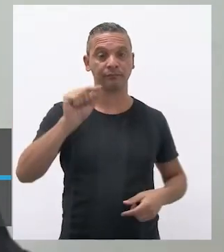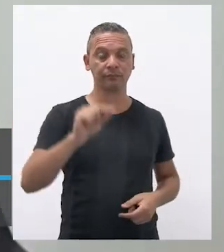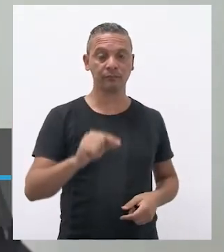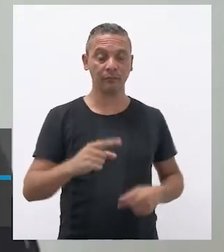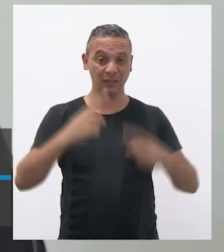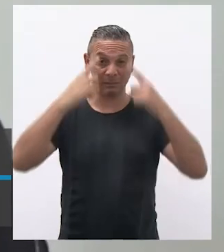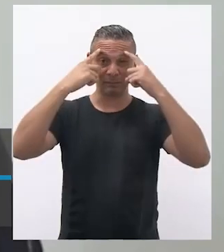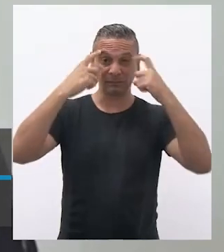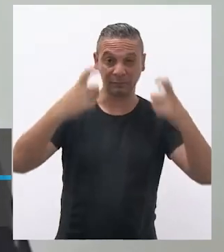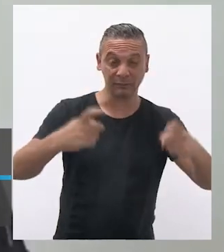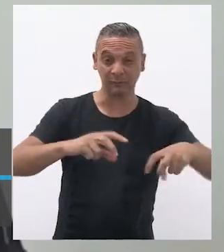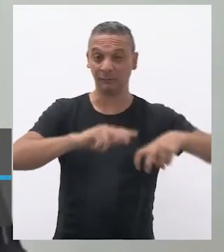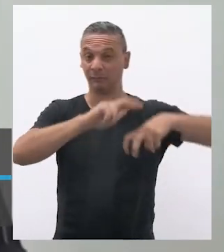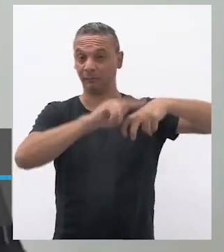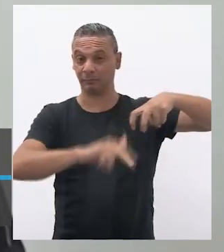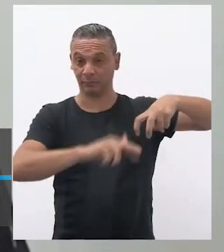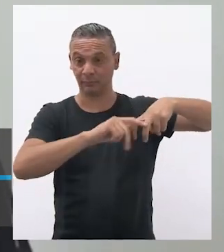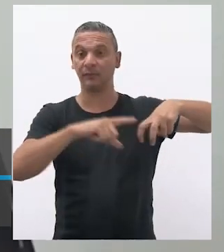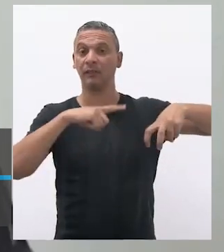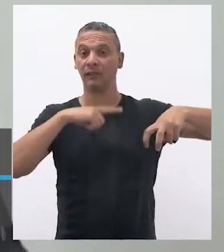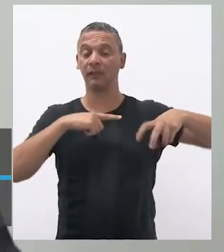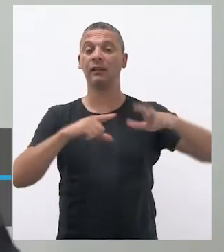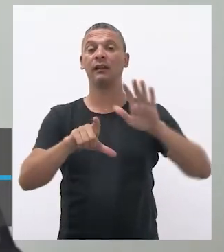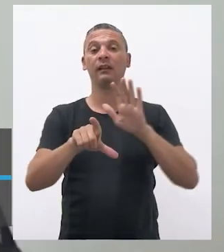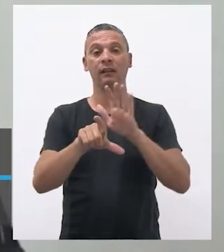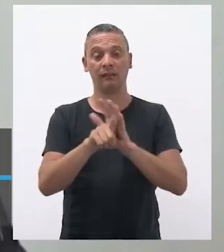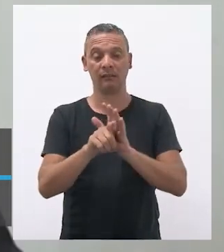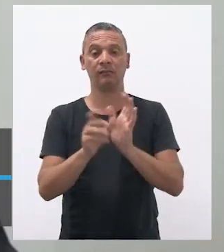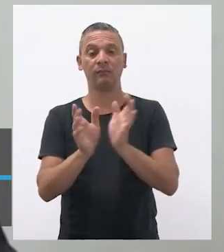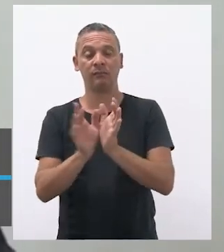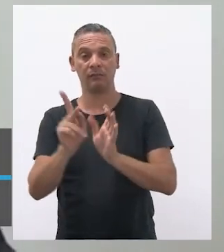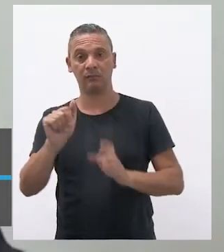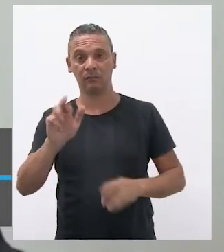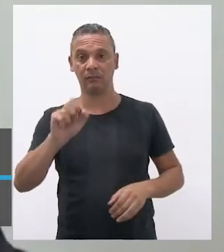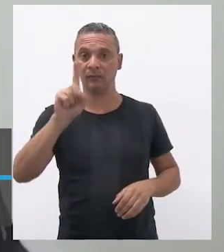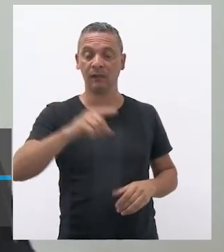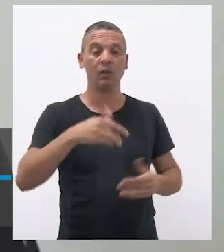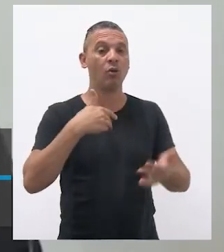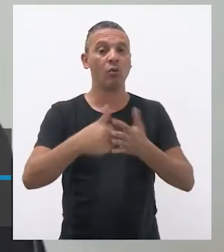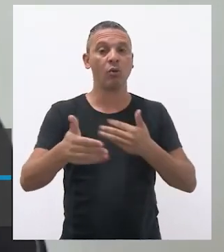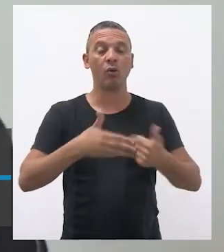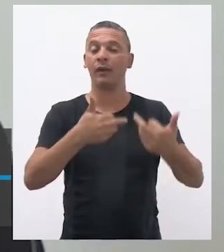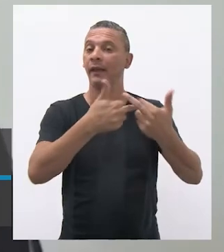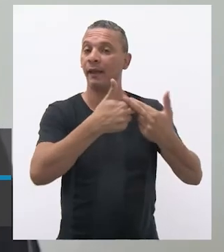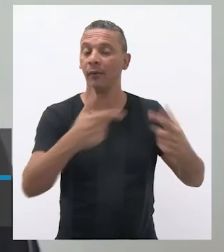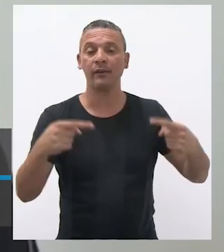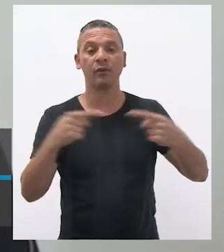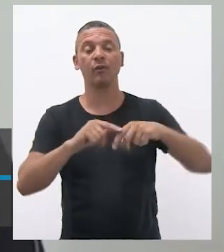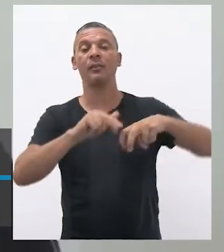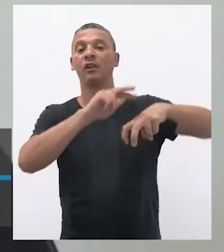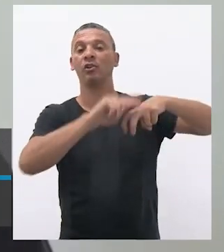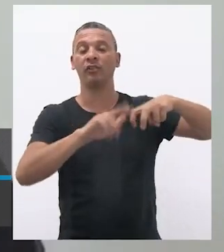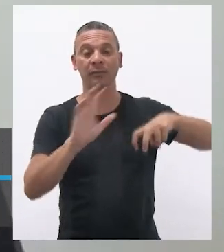enfrentar a violência de gênero sem que se reduza a discriminação contra as mulheres. Quer